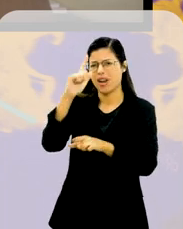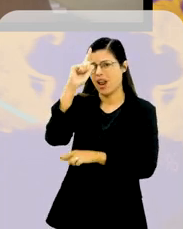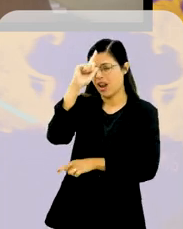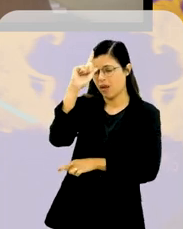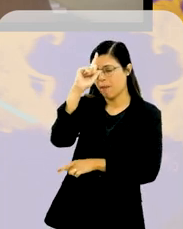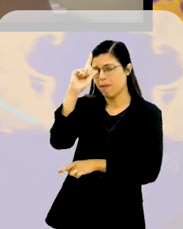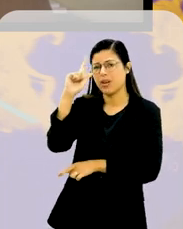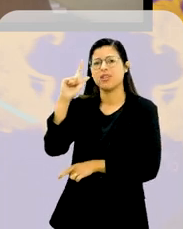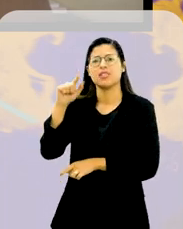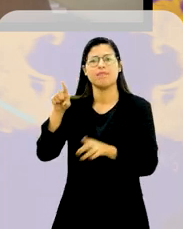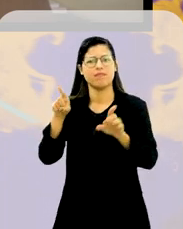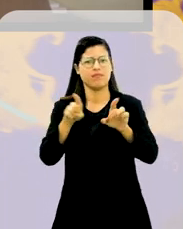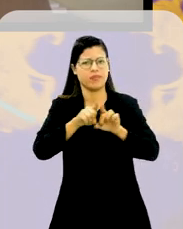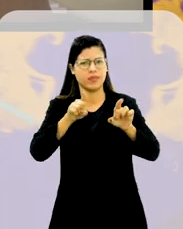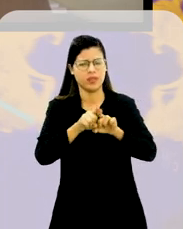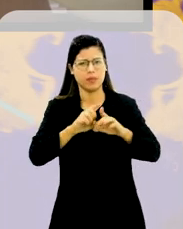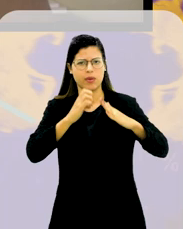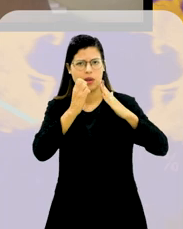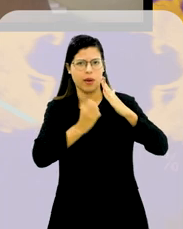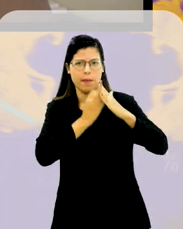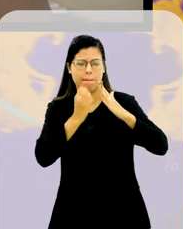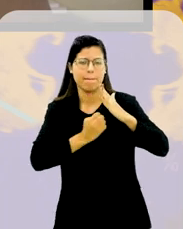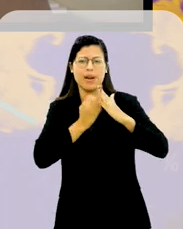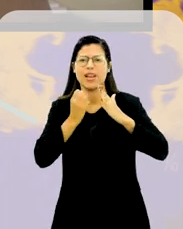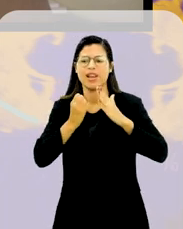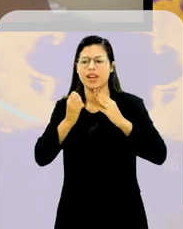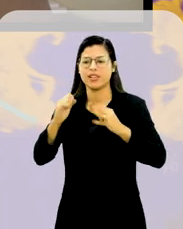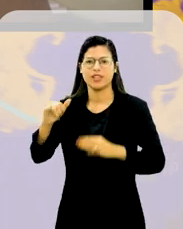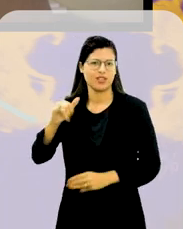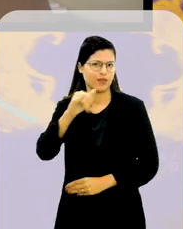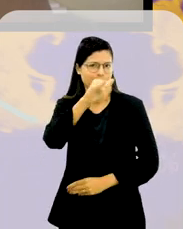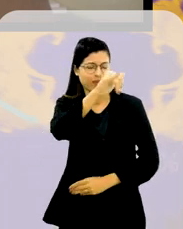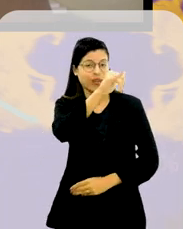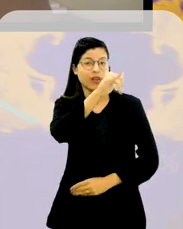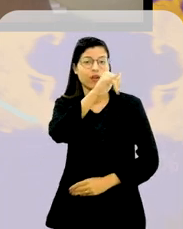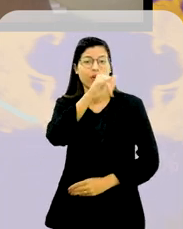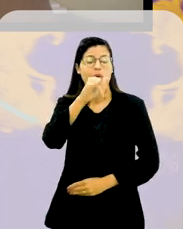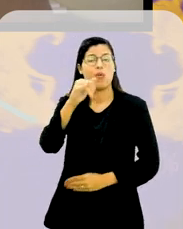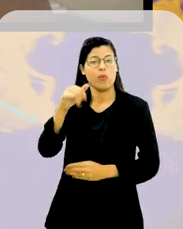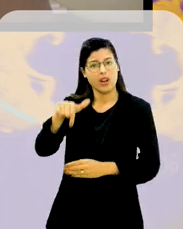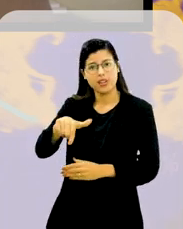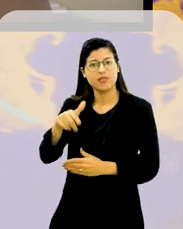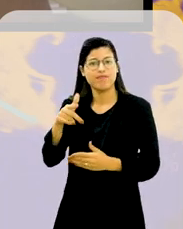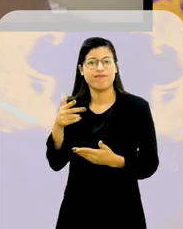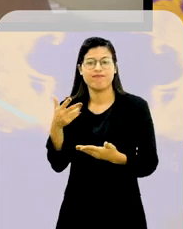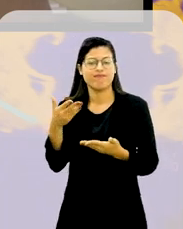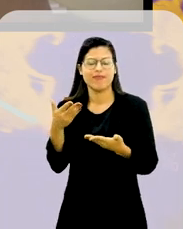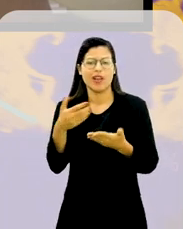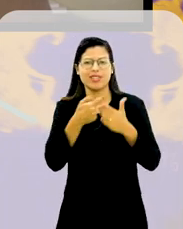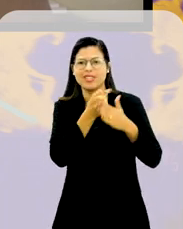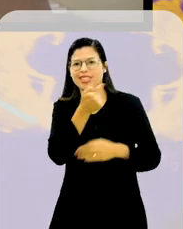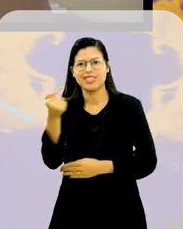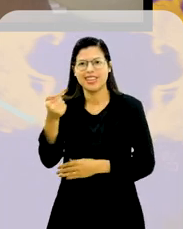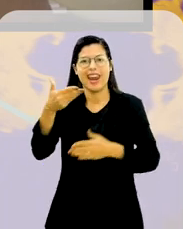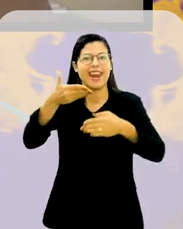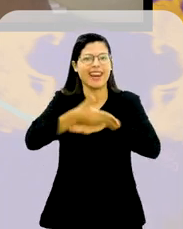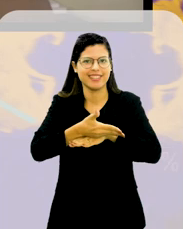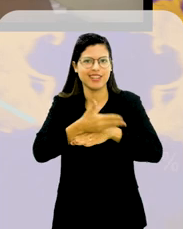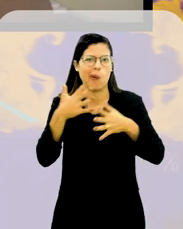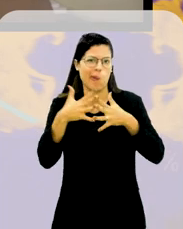Alemanha assim também foi nas empresas aéreas onde eles metem um dedo o negócio é